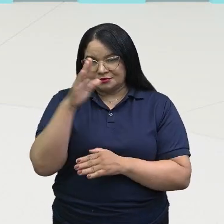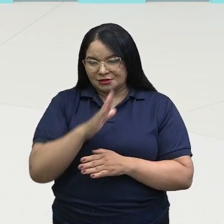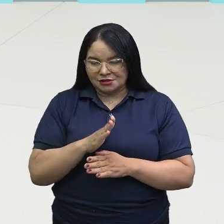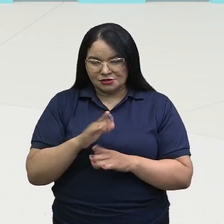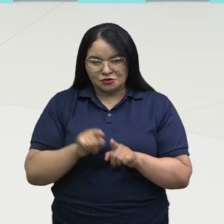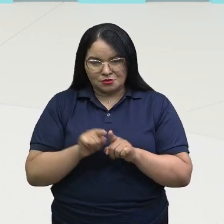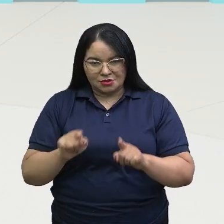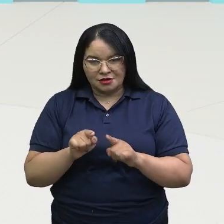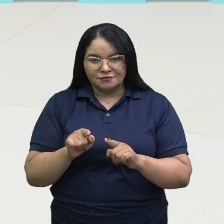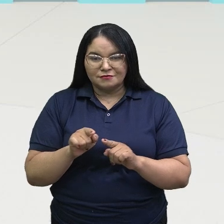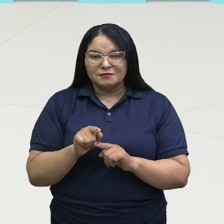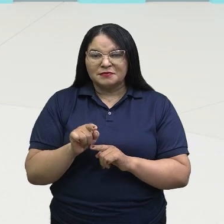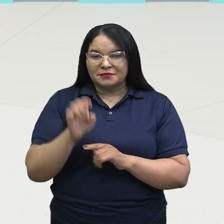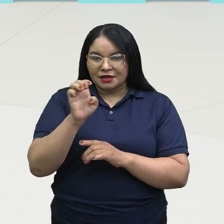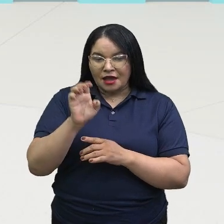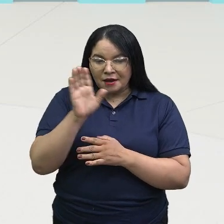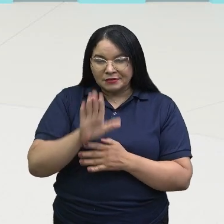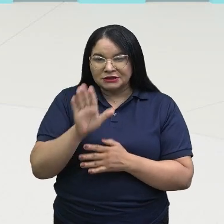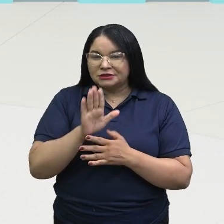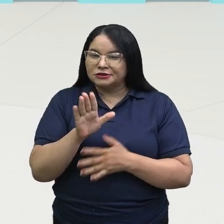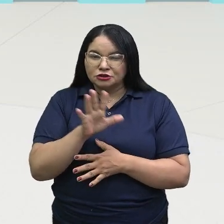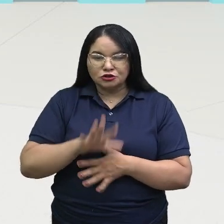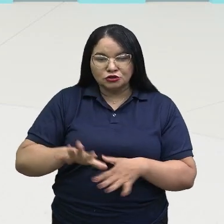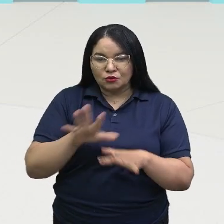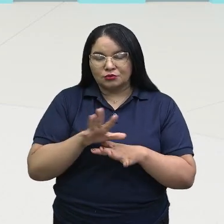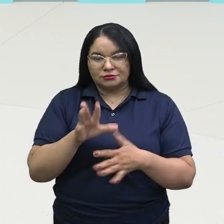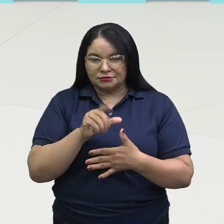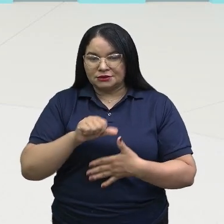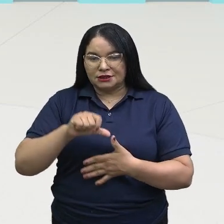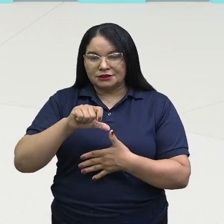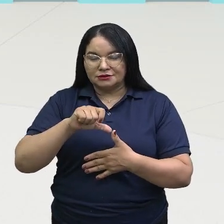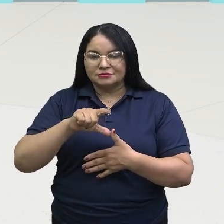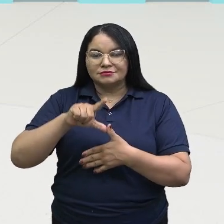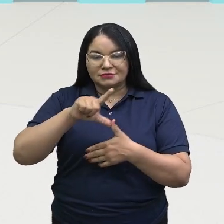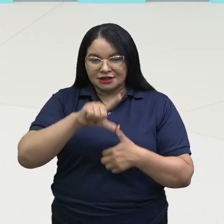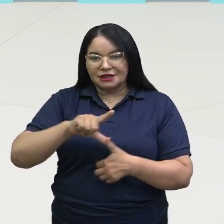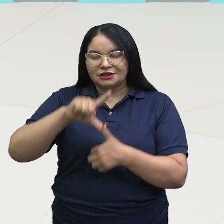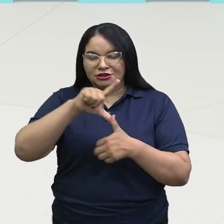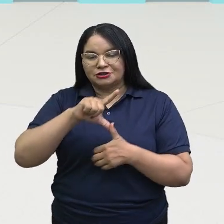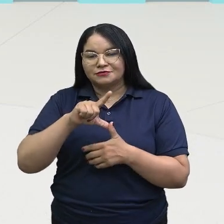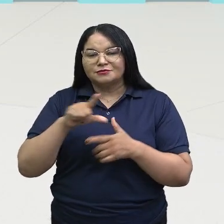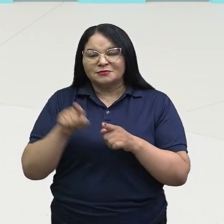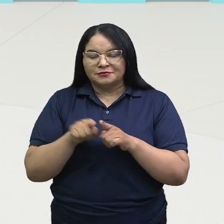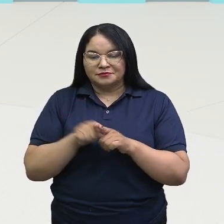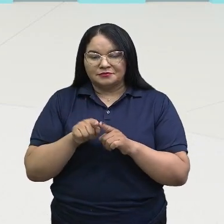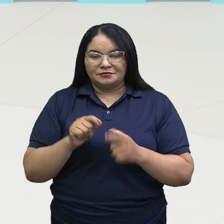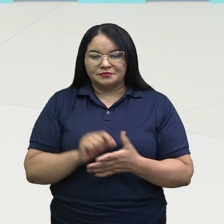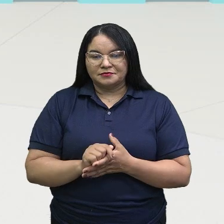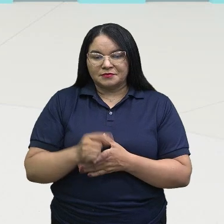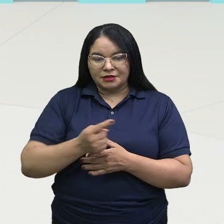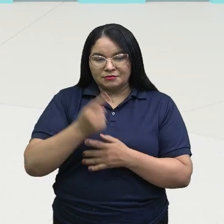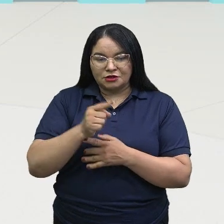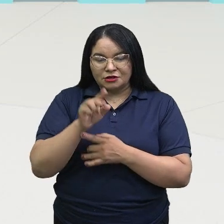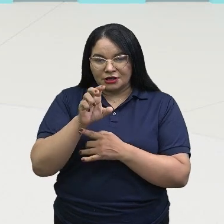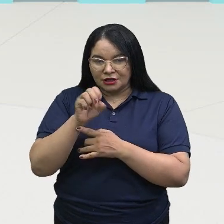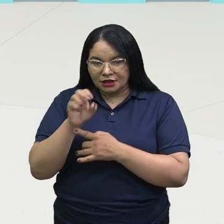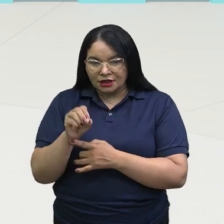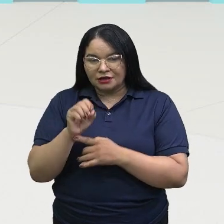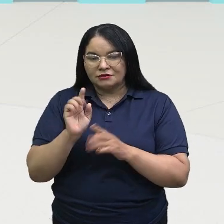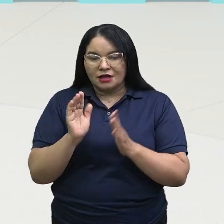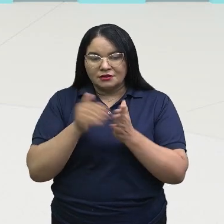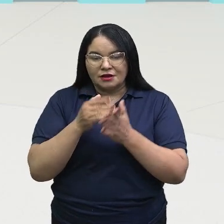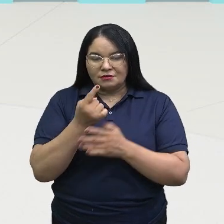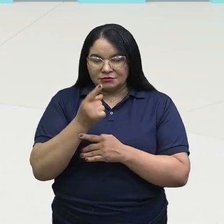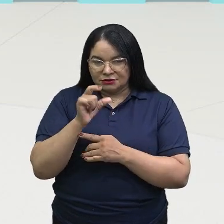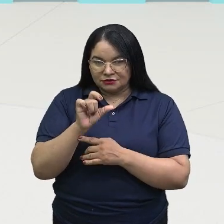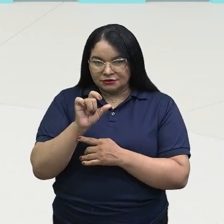claro que foi por toda a América Latina, não é? Então, está ali entre 1500 e 1601. Depois, quando